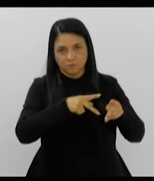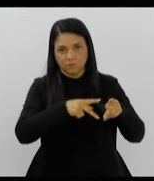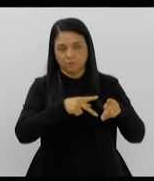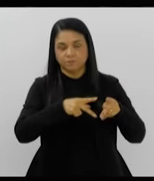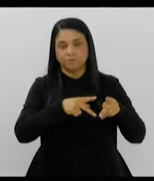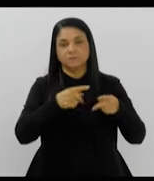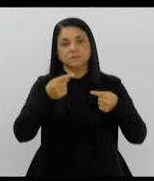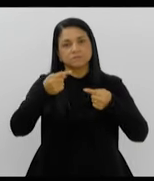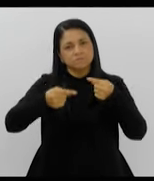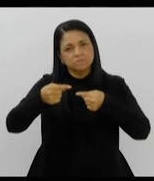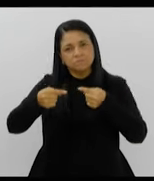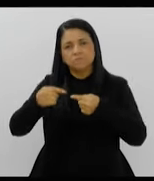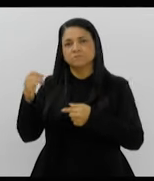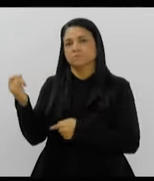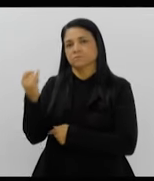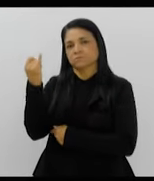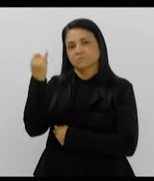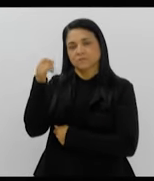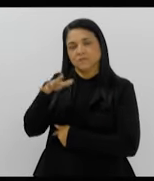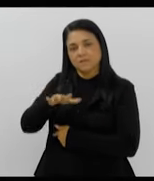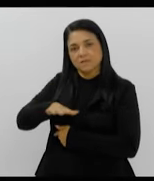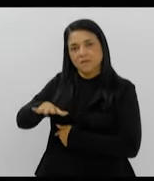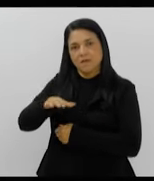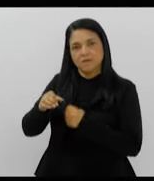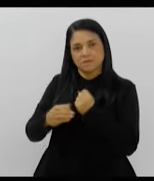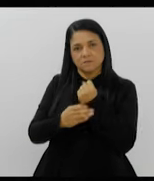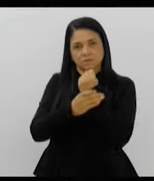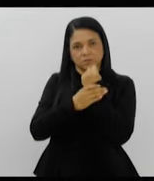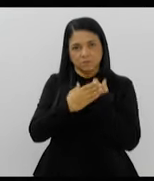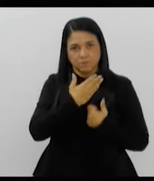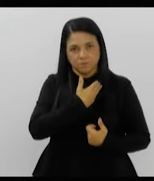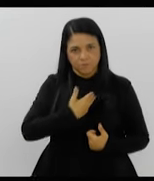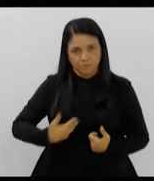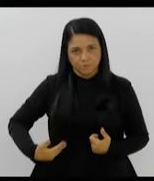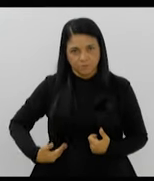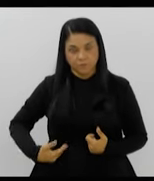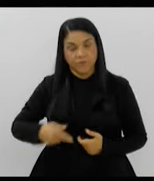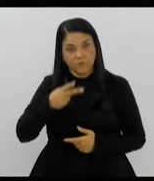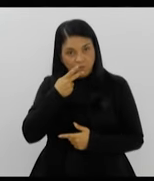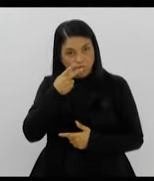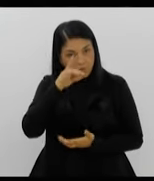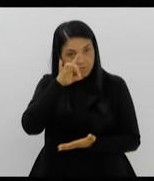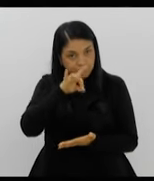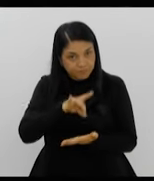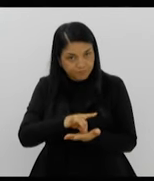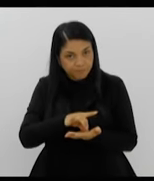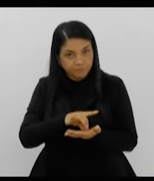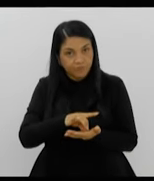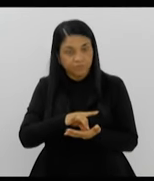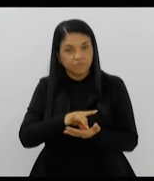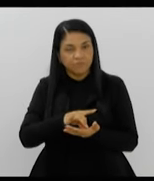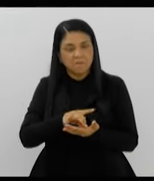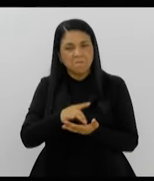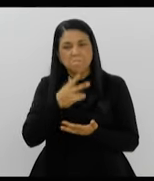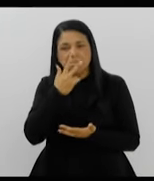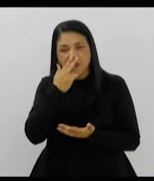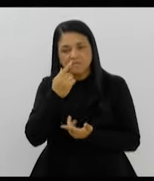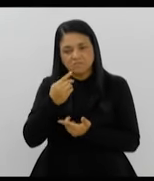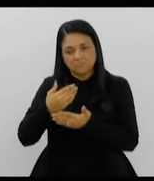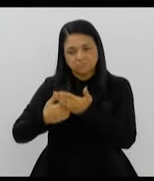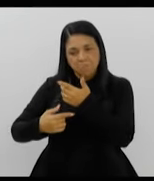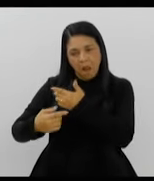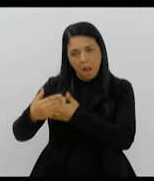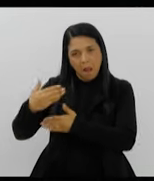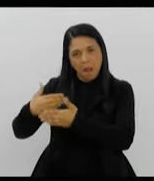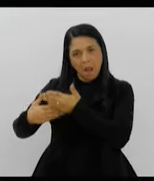ter debates importantes na área da segurança pública, que eu digo aqui que retrocedeu.